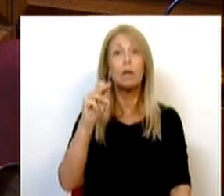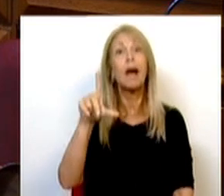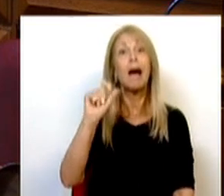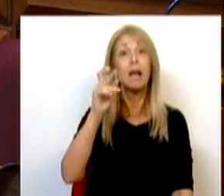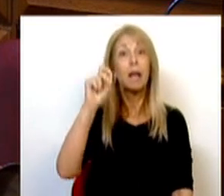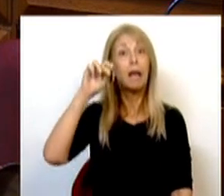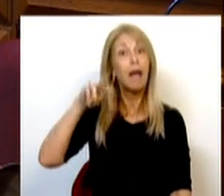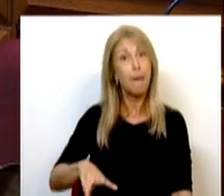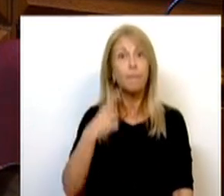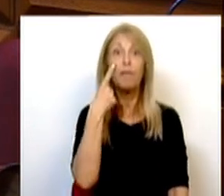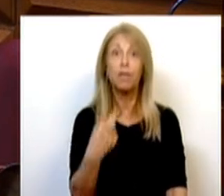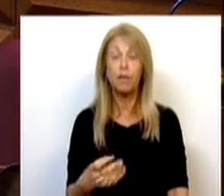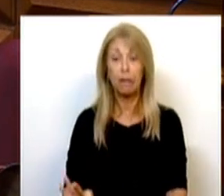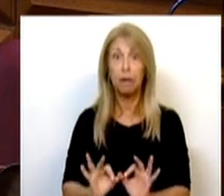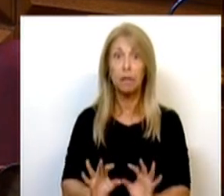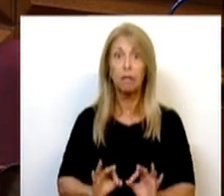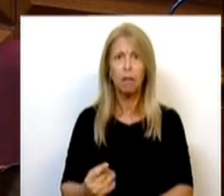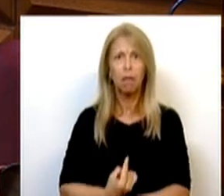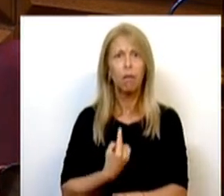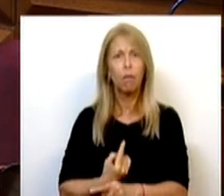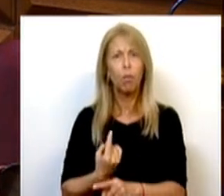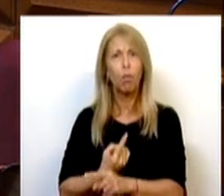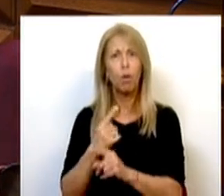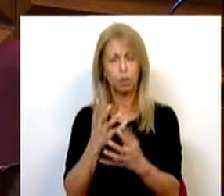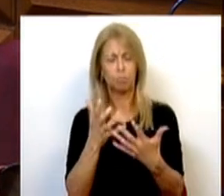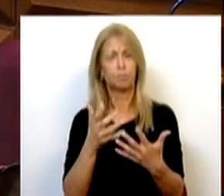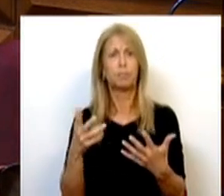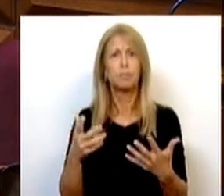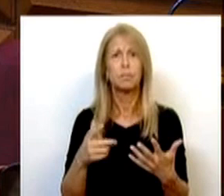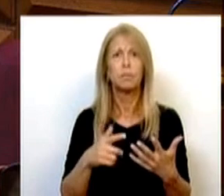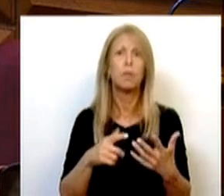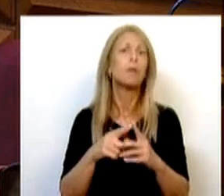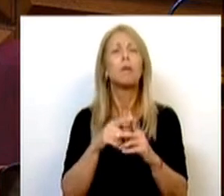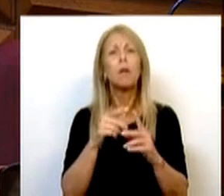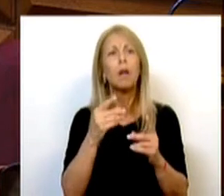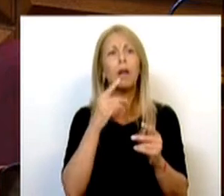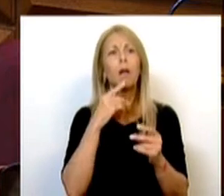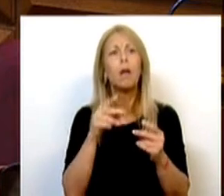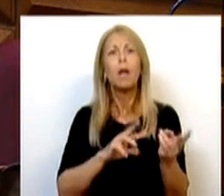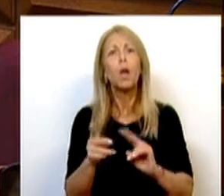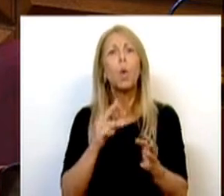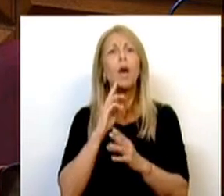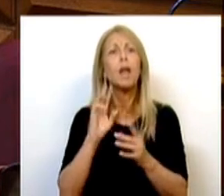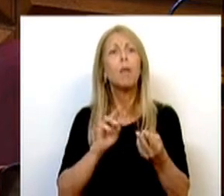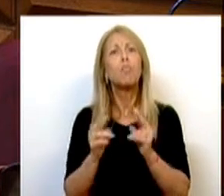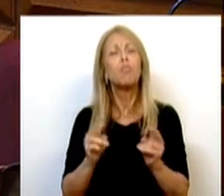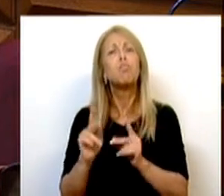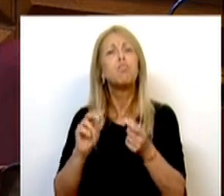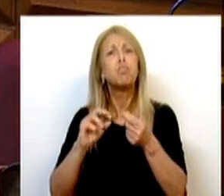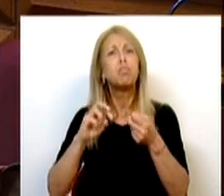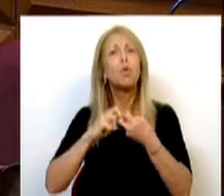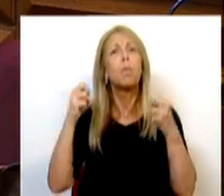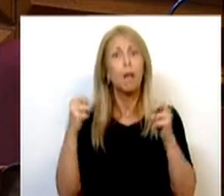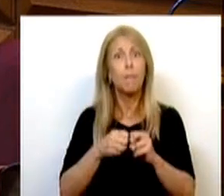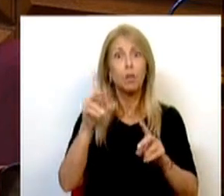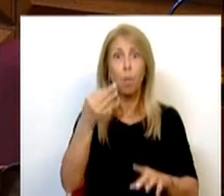para verificarem como foram levantadas incorreções e problemas e que o PSD não quis acolher estas incorreções e sugestões das outras